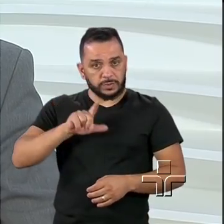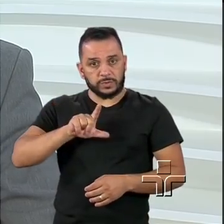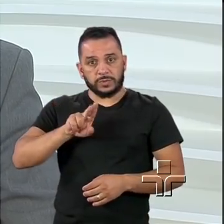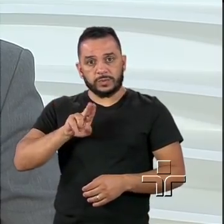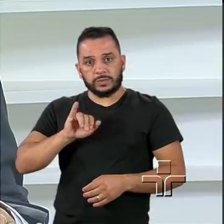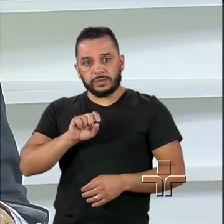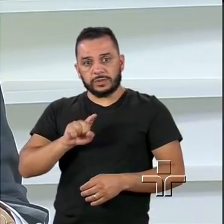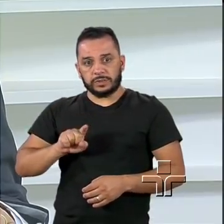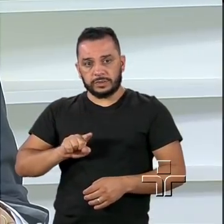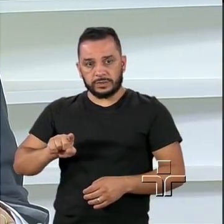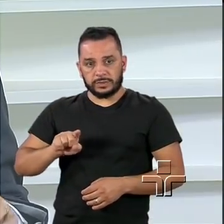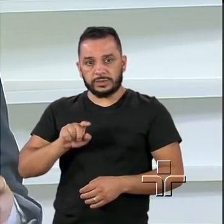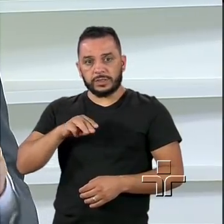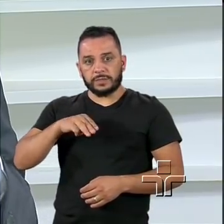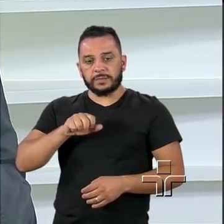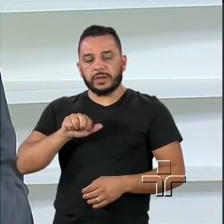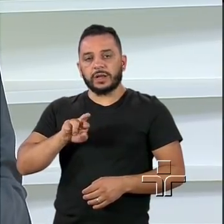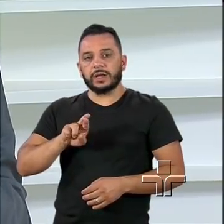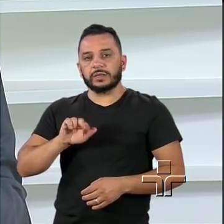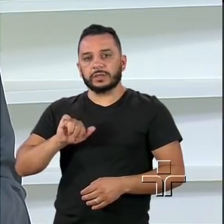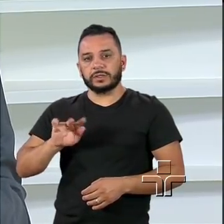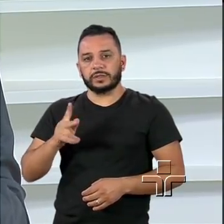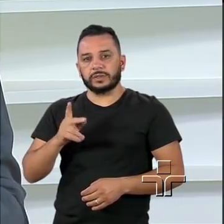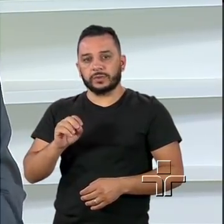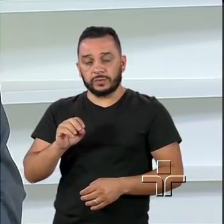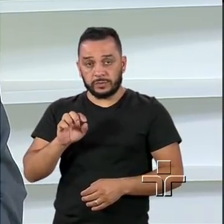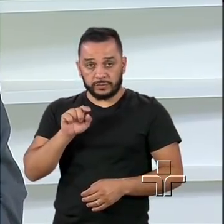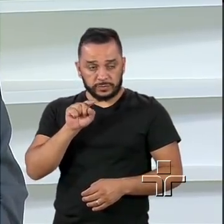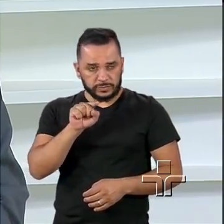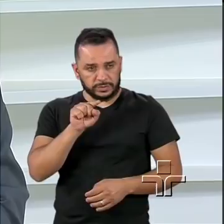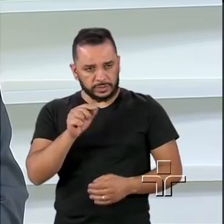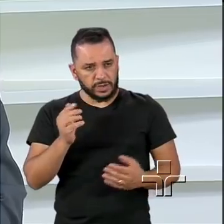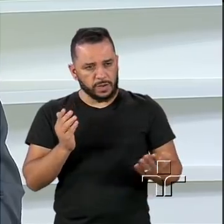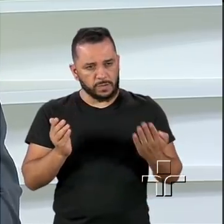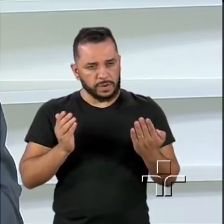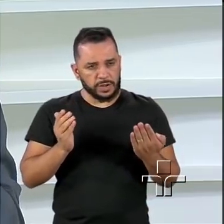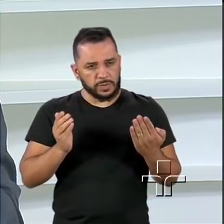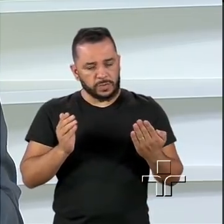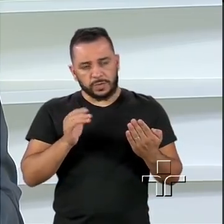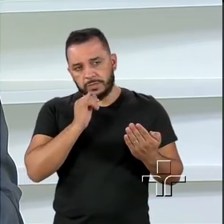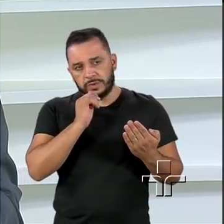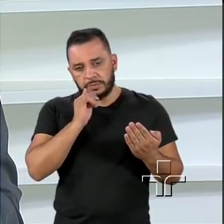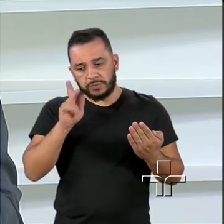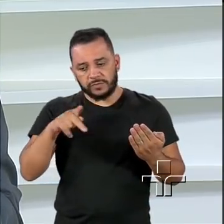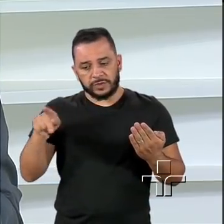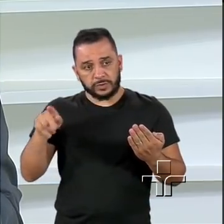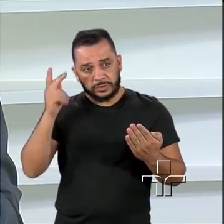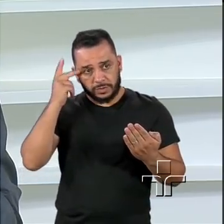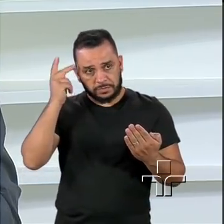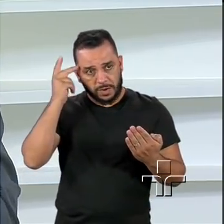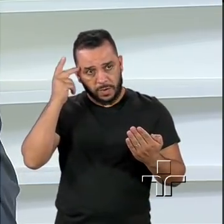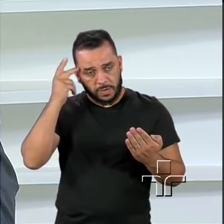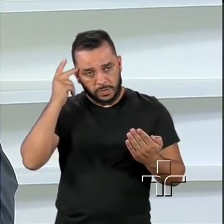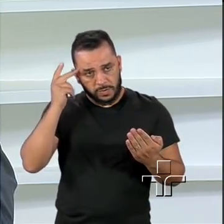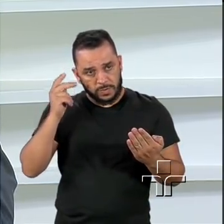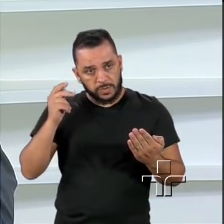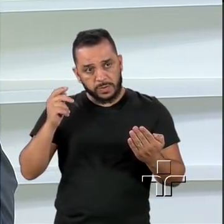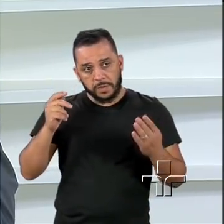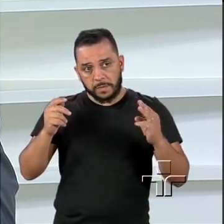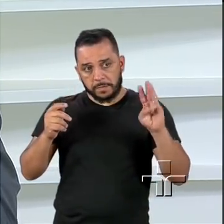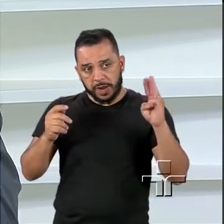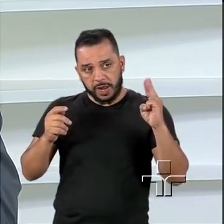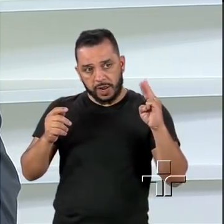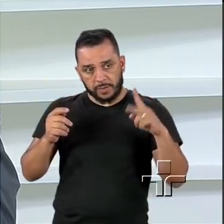Marinho. Marinho, você comparou a questão dos professores de São Paulo com o do